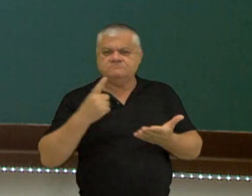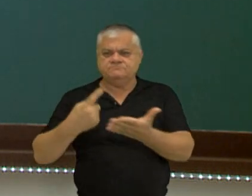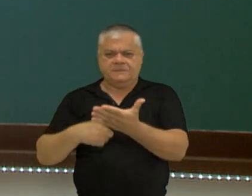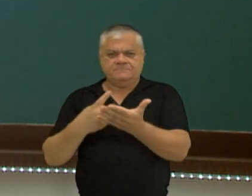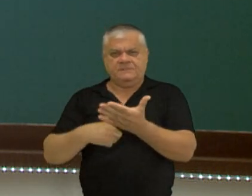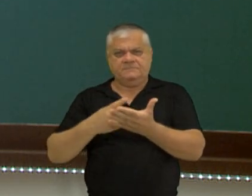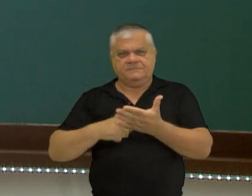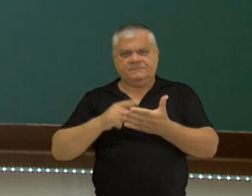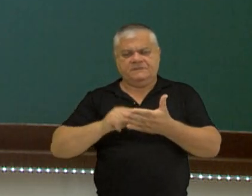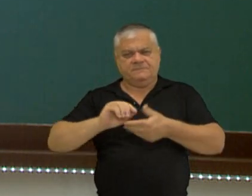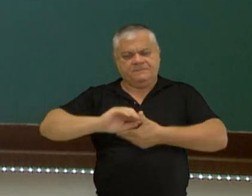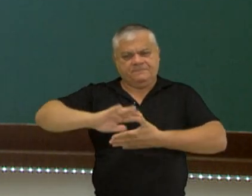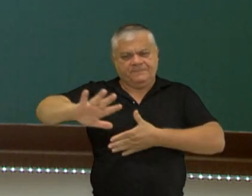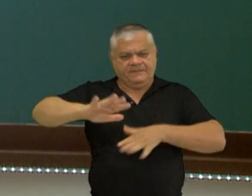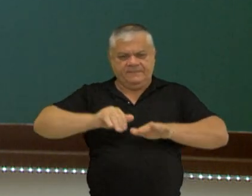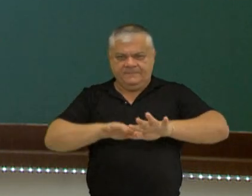acordos,